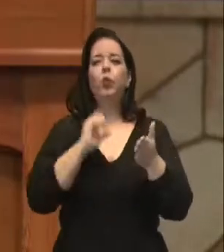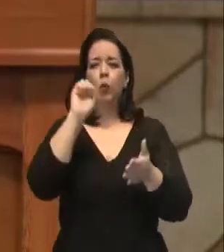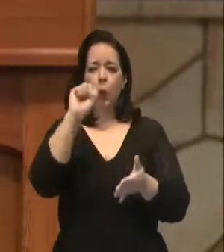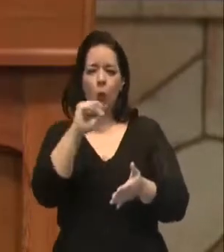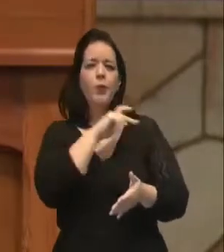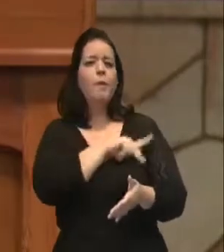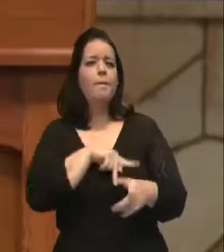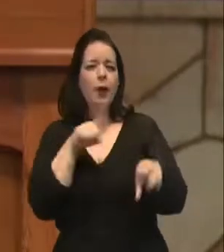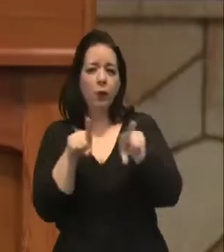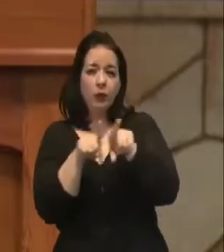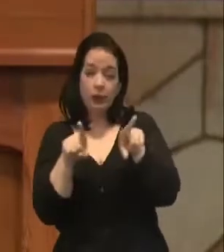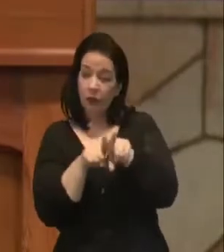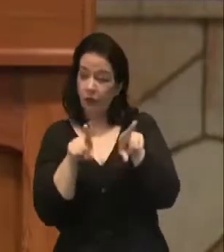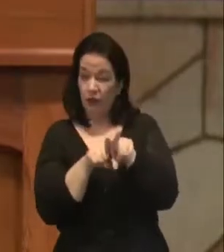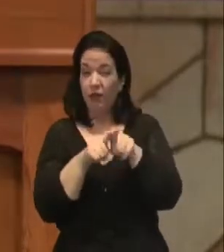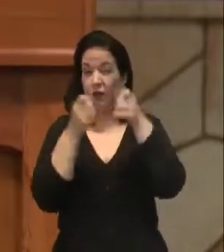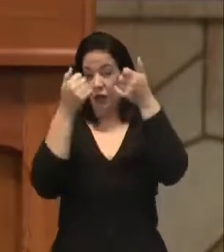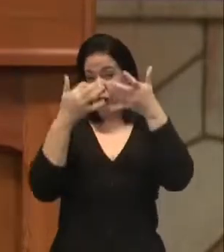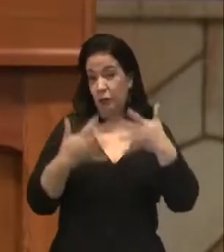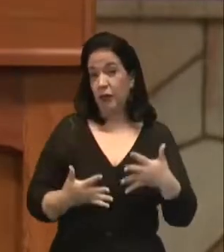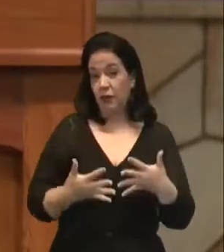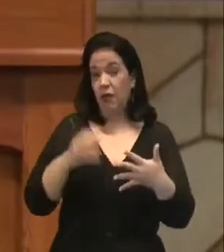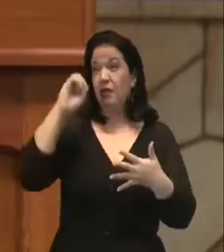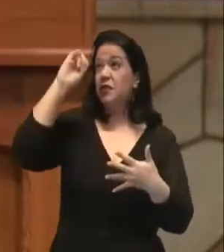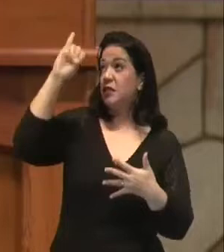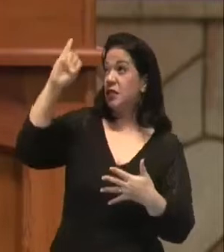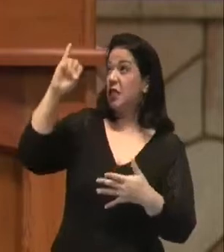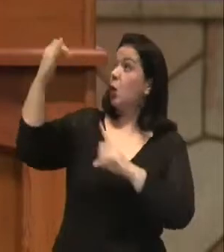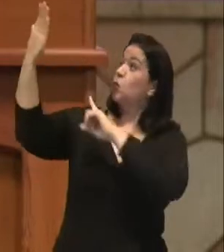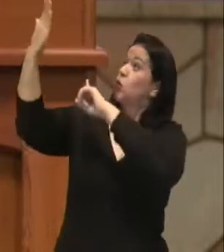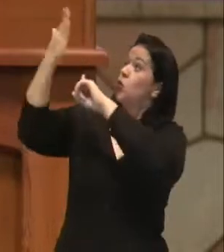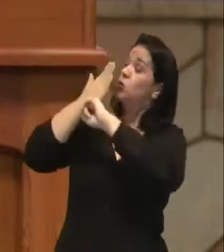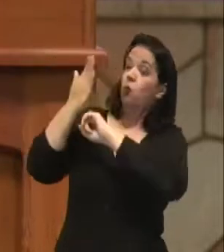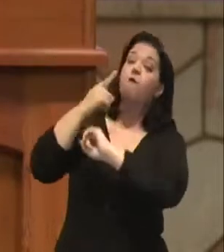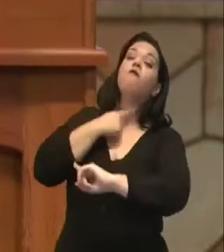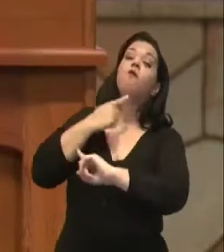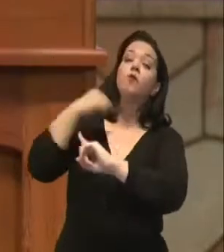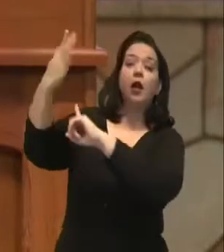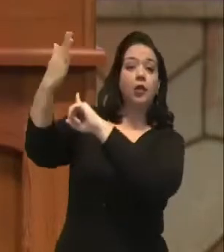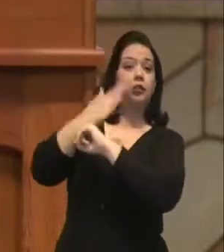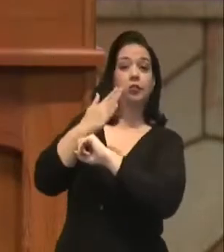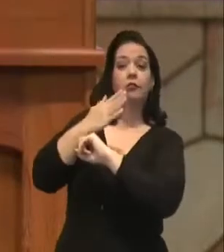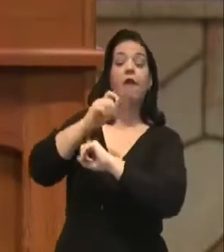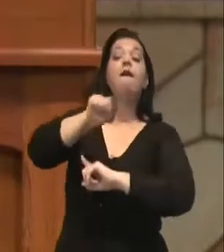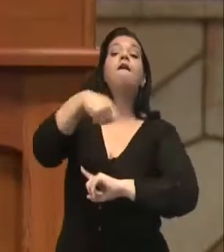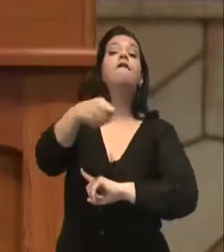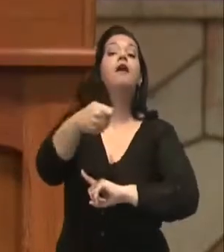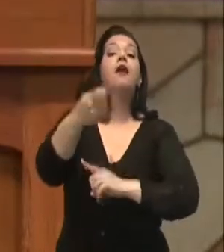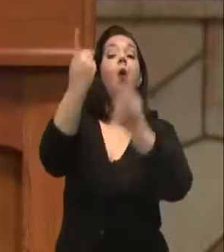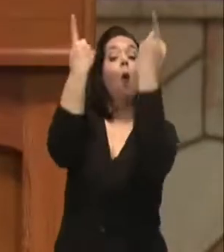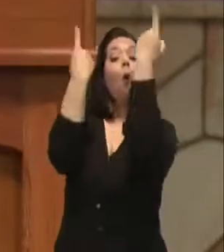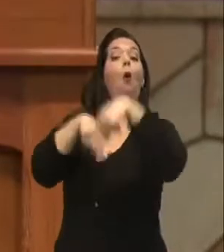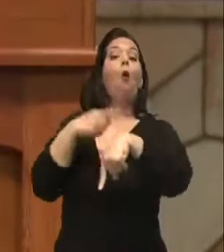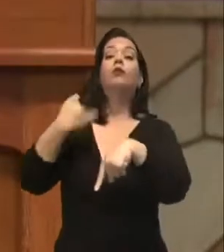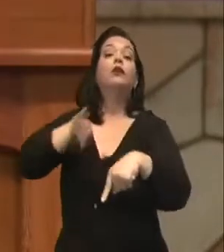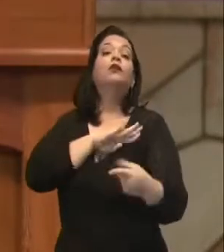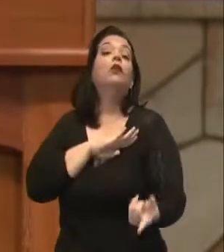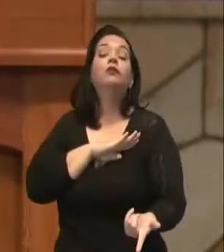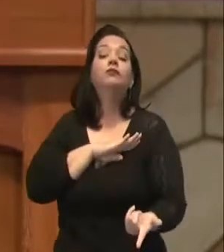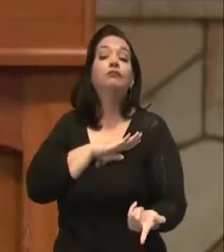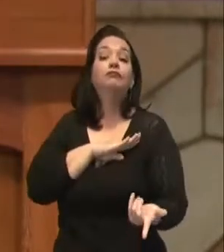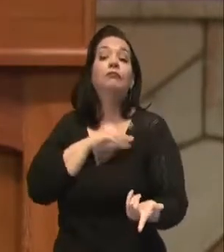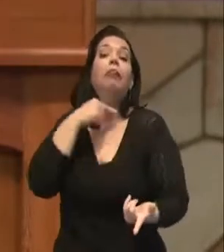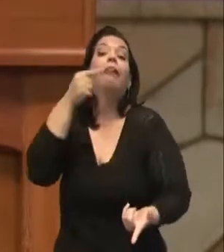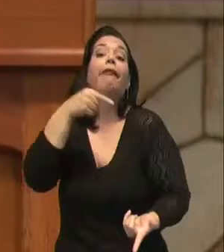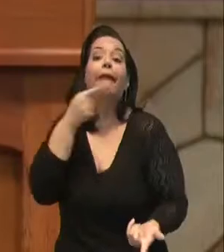se Deus é por nós, quem será contra nós? Se Ele não negou ao seu próprio Filho, antes o entregou por